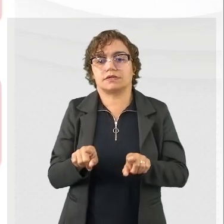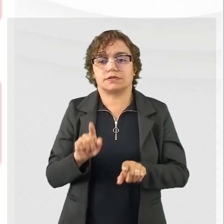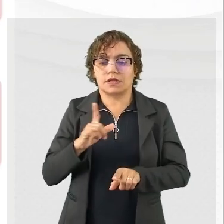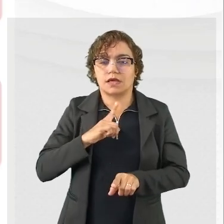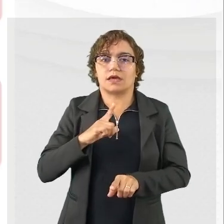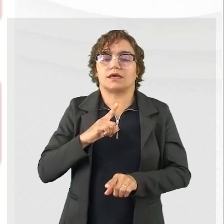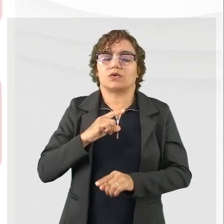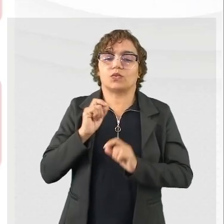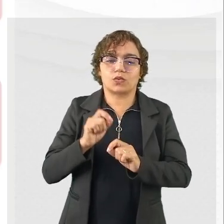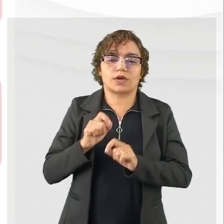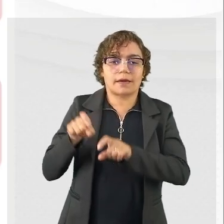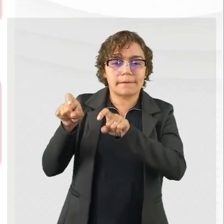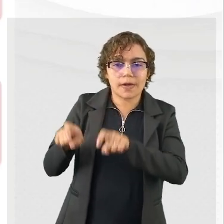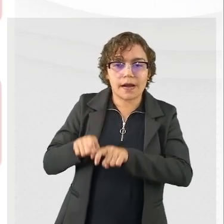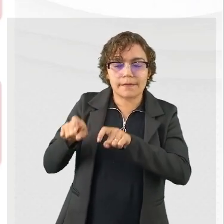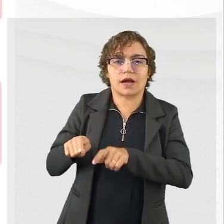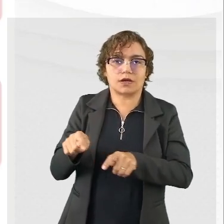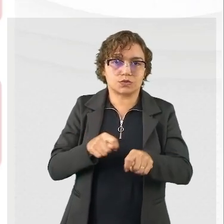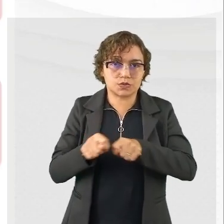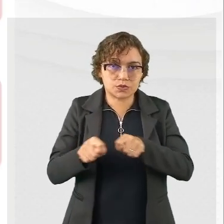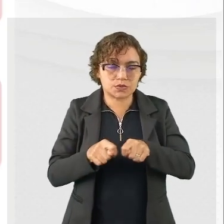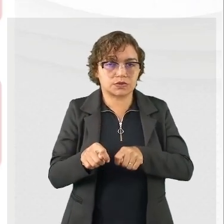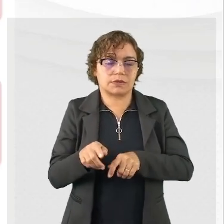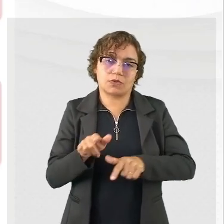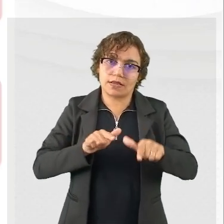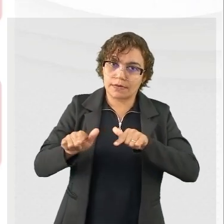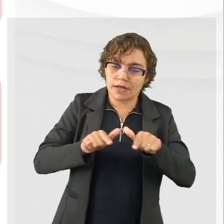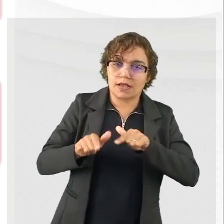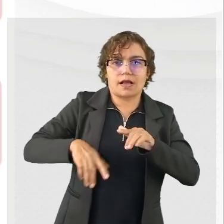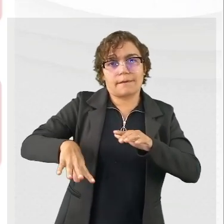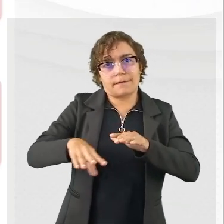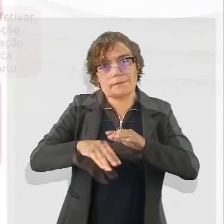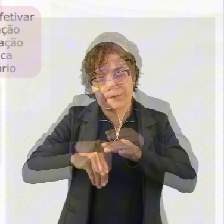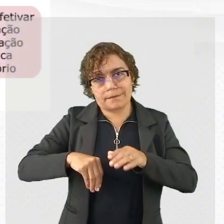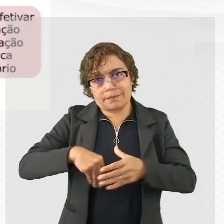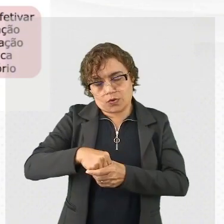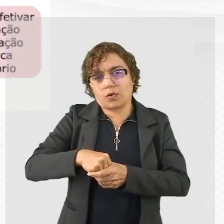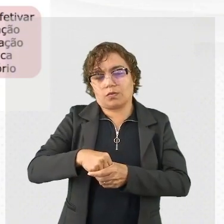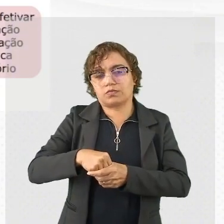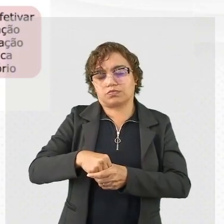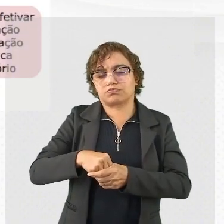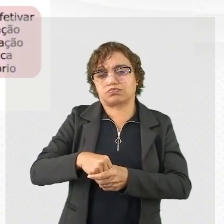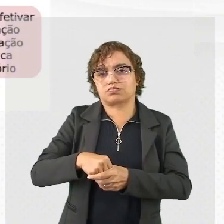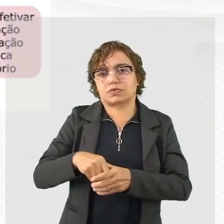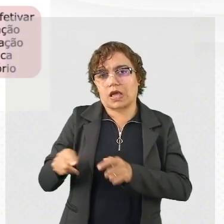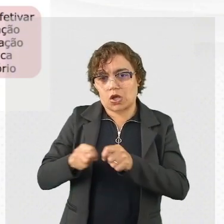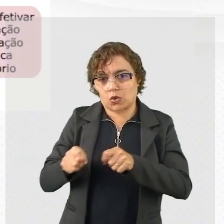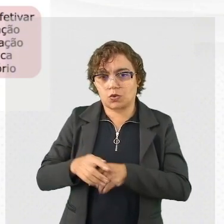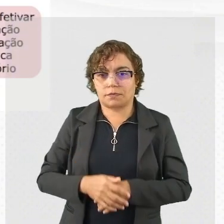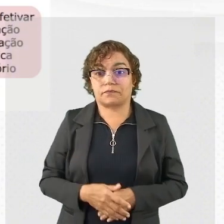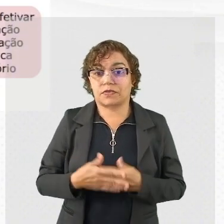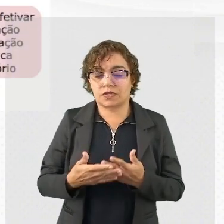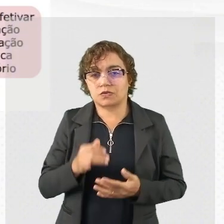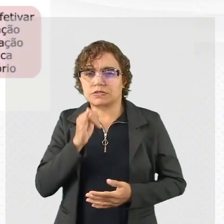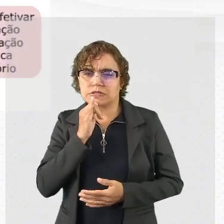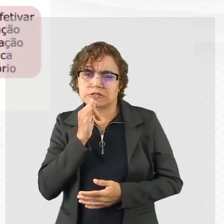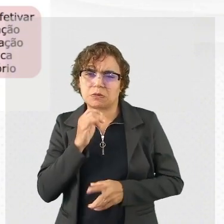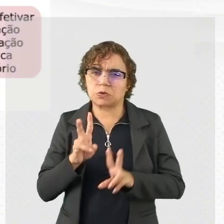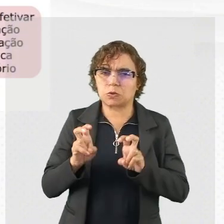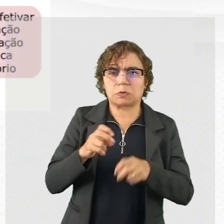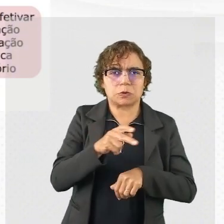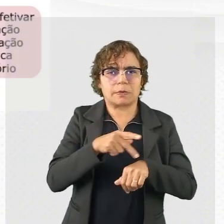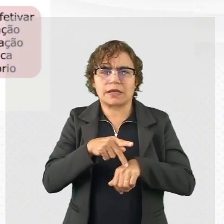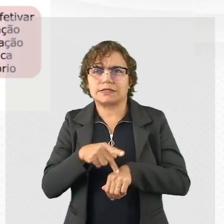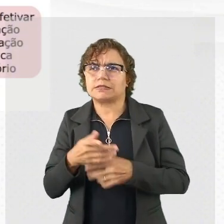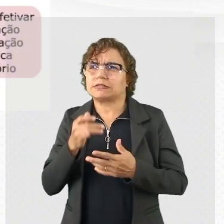exploração econômica do território. Então, muita atenção aí para esses períodos. Eu não gosto muito de estar de